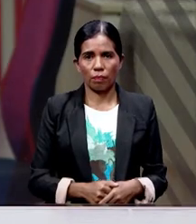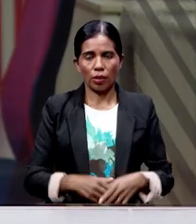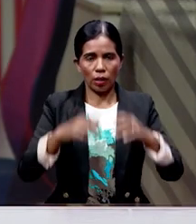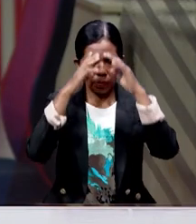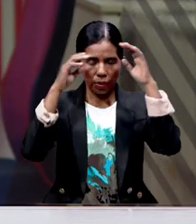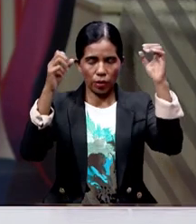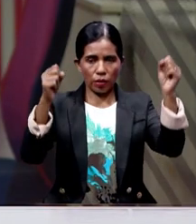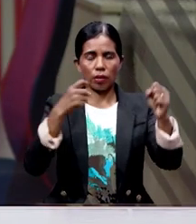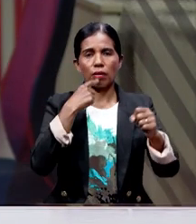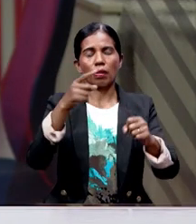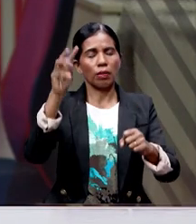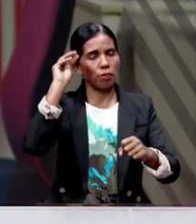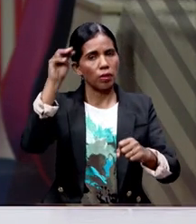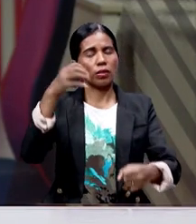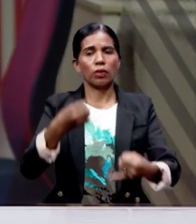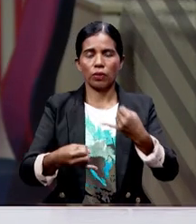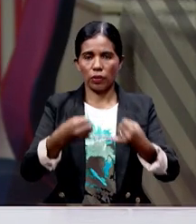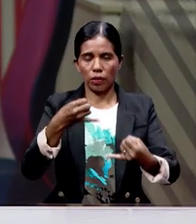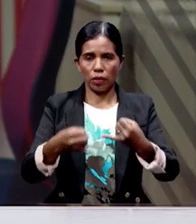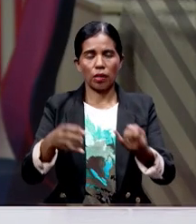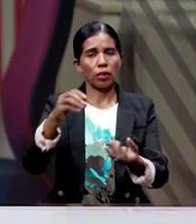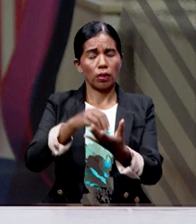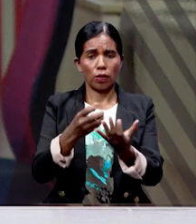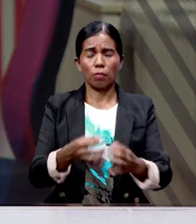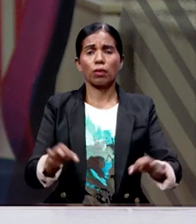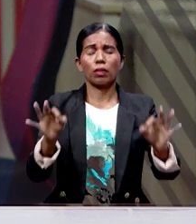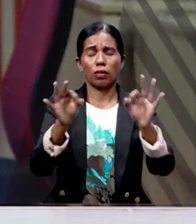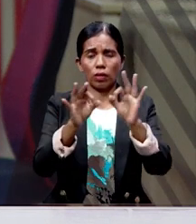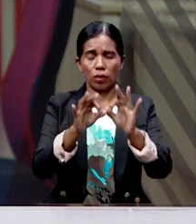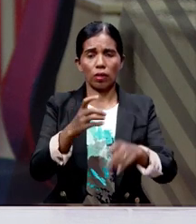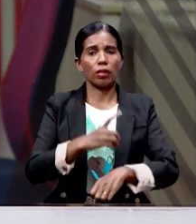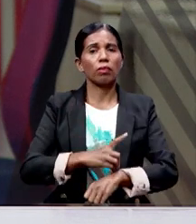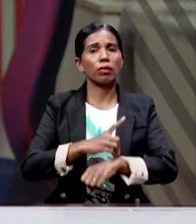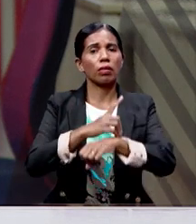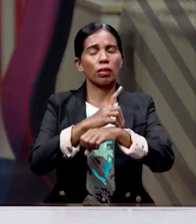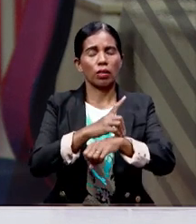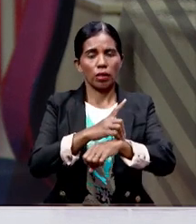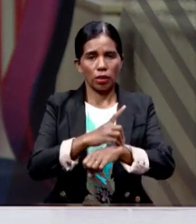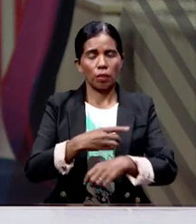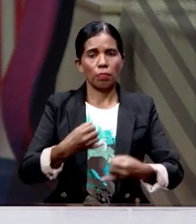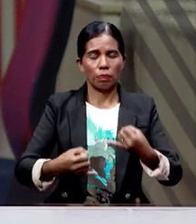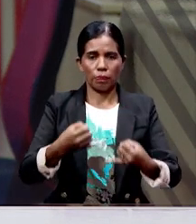Presidente da República apela para o Ministro de Justiça a total prioridade para a Defensoria Pública.